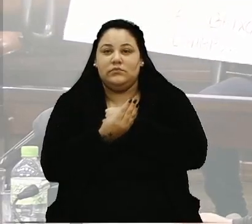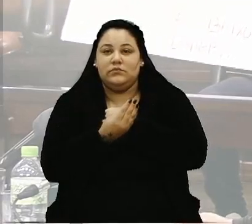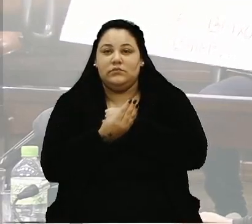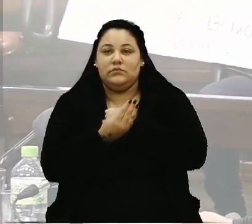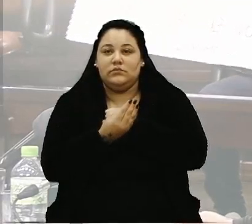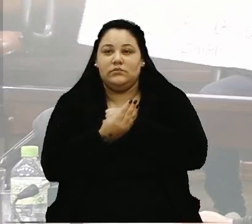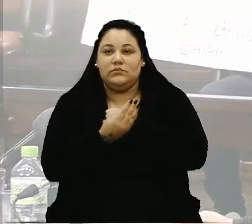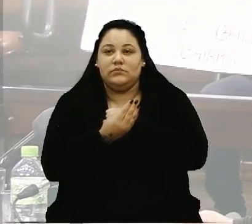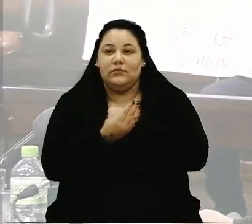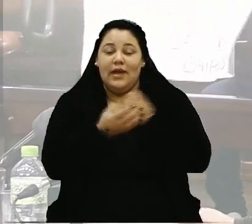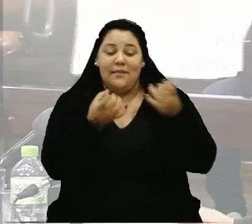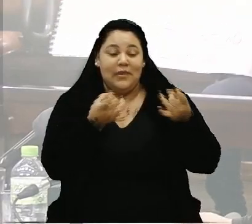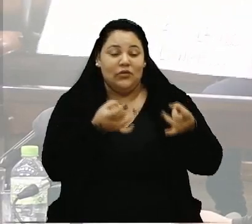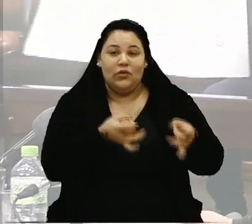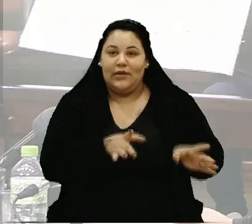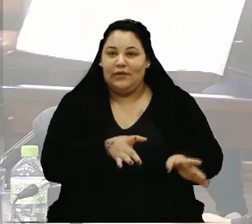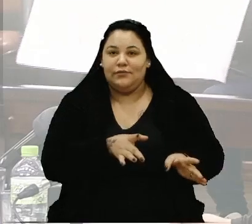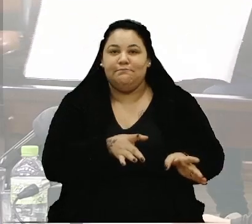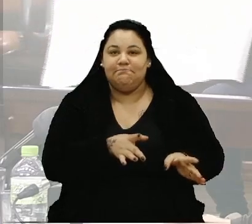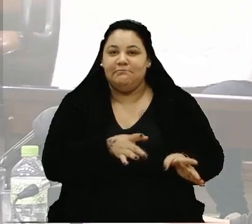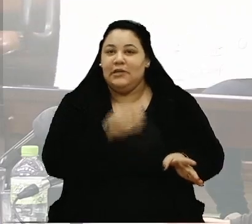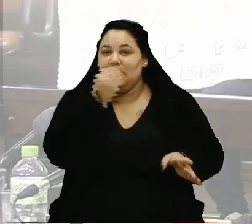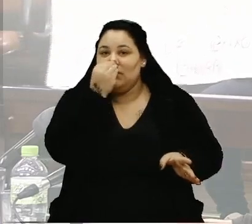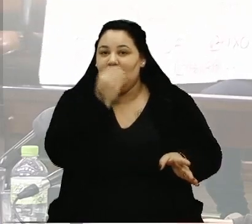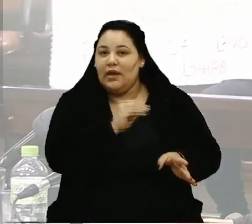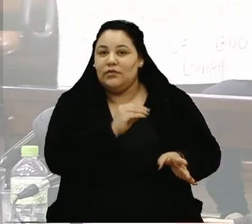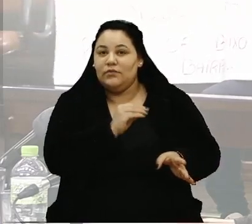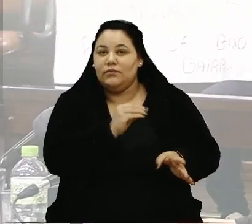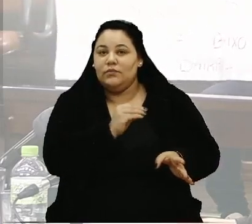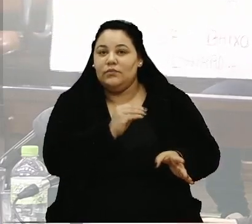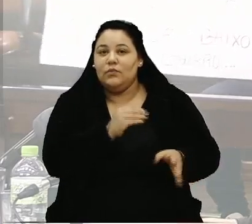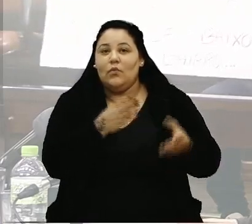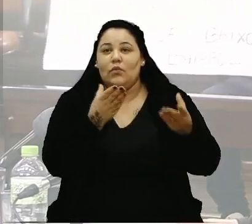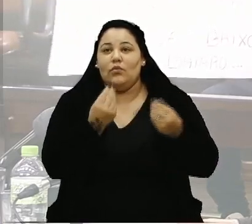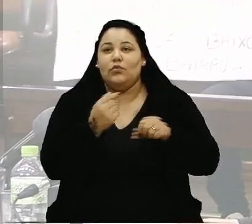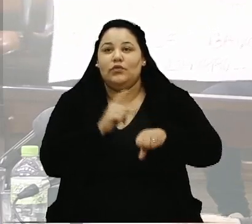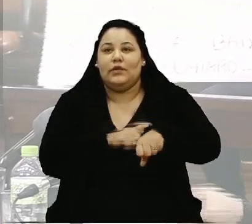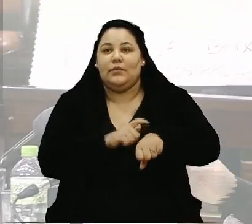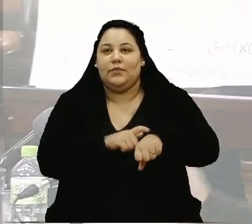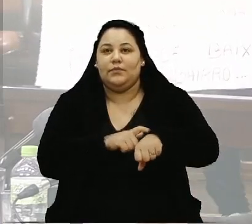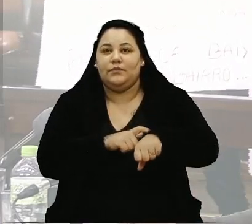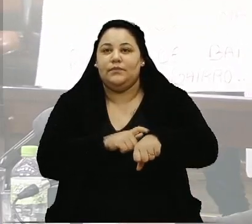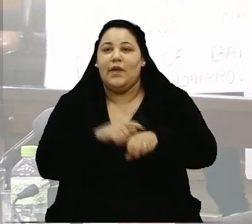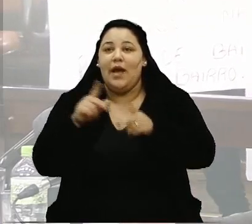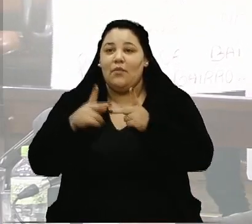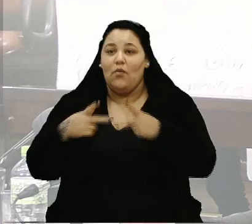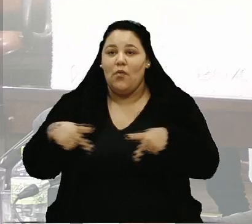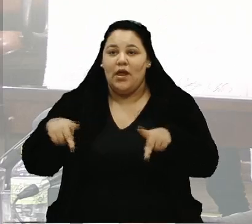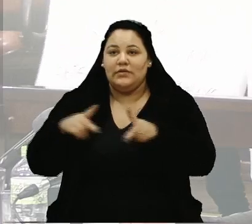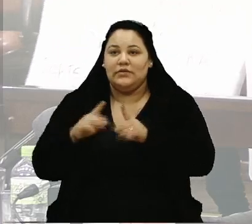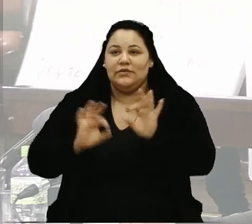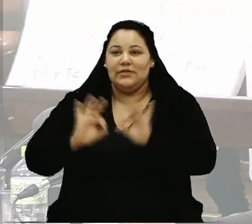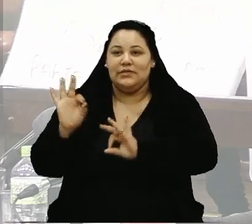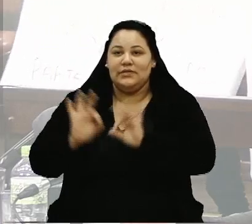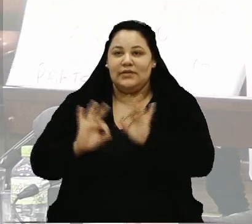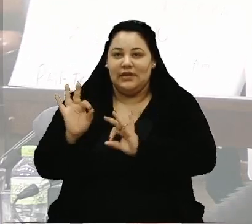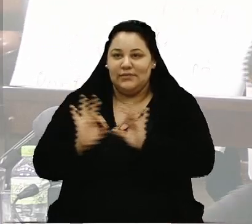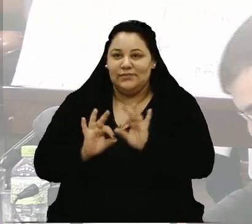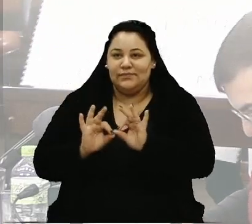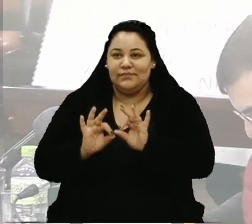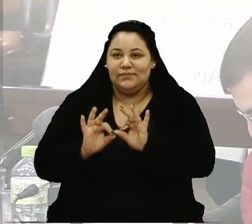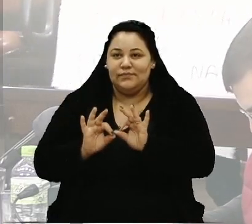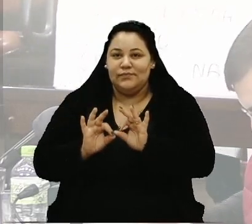está abandonado por muito tempo. O povo, composto por pais, mães